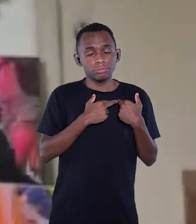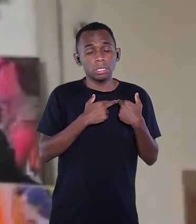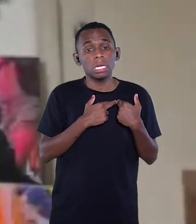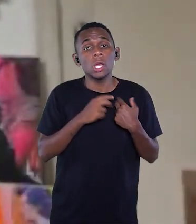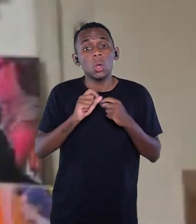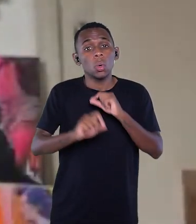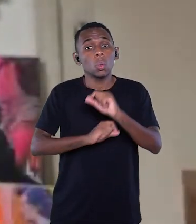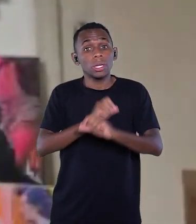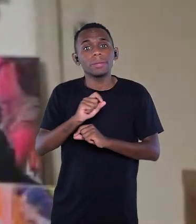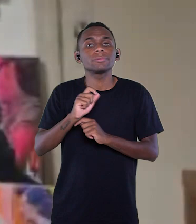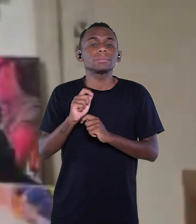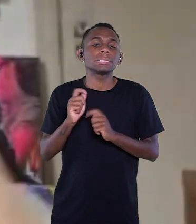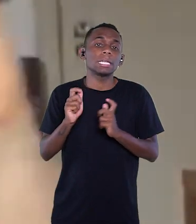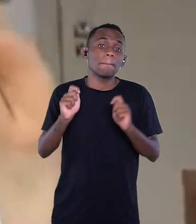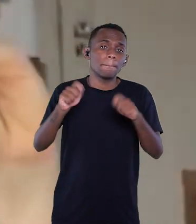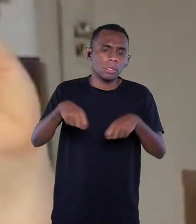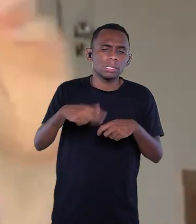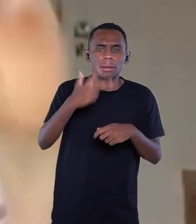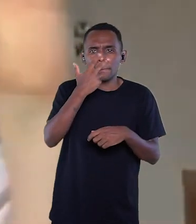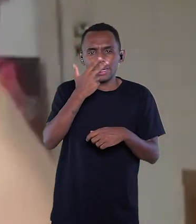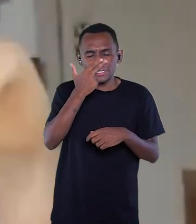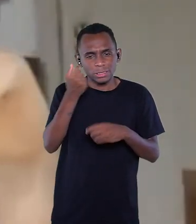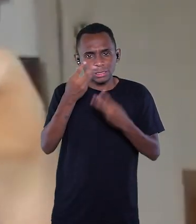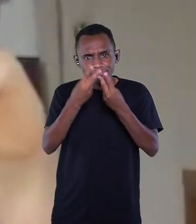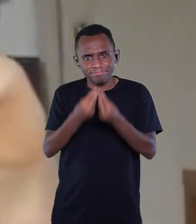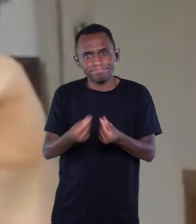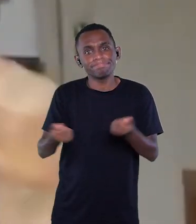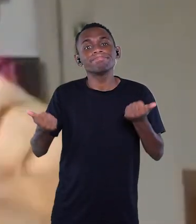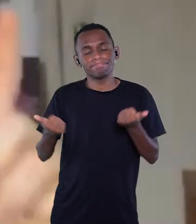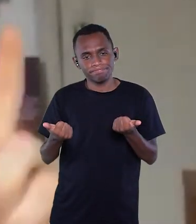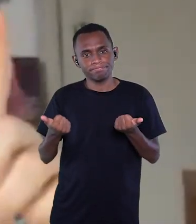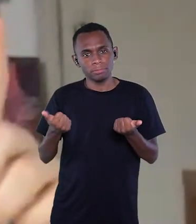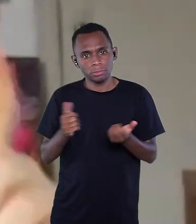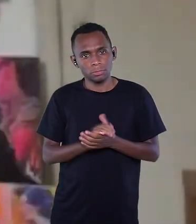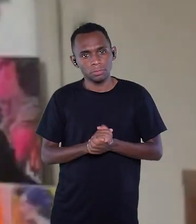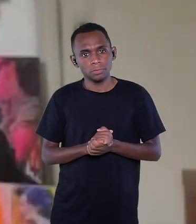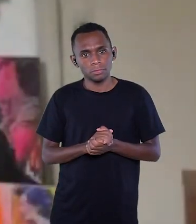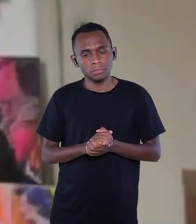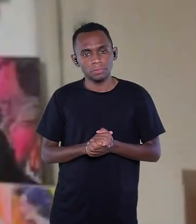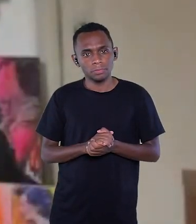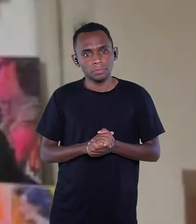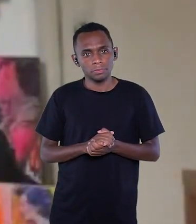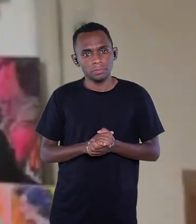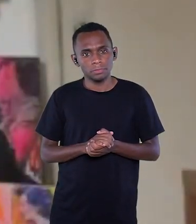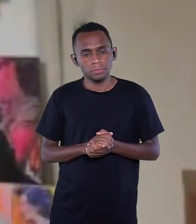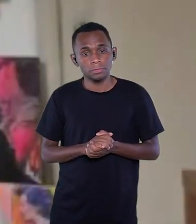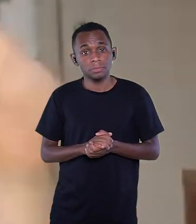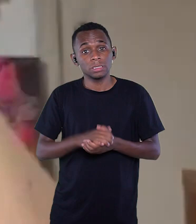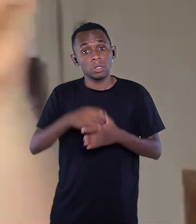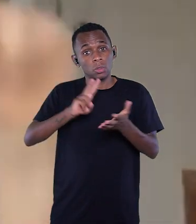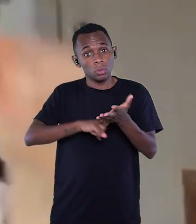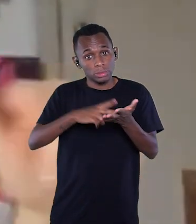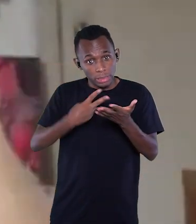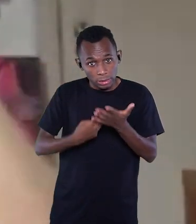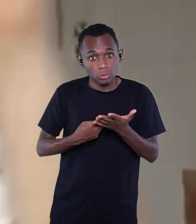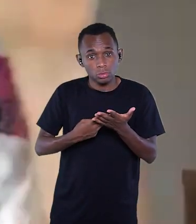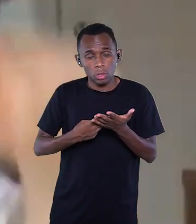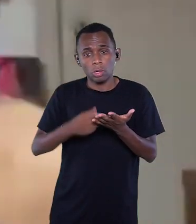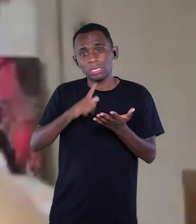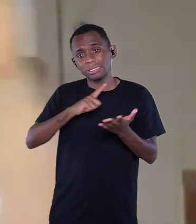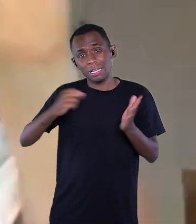medium ali, que está muito carcomido. E aí, tradutores